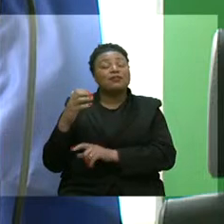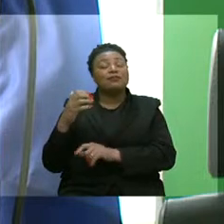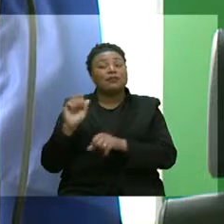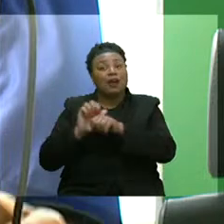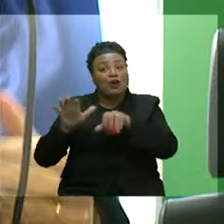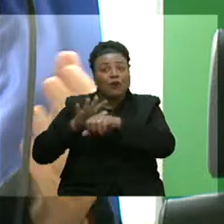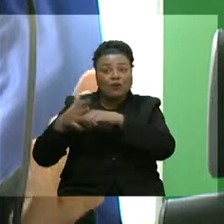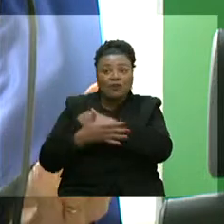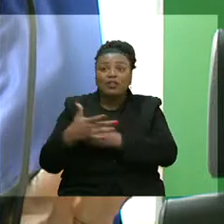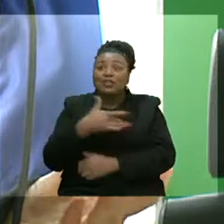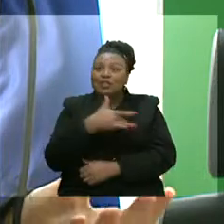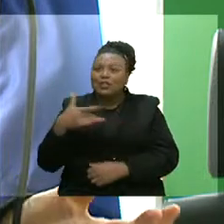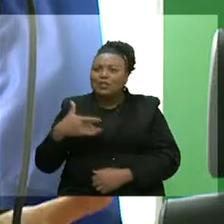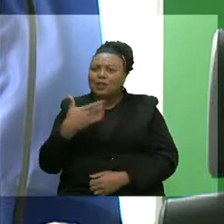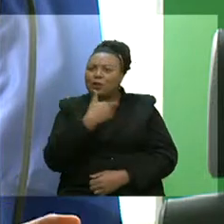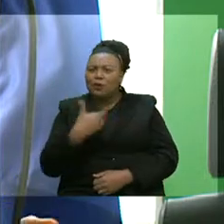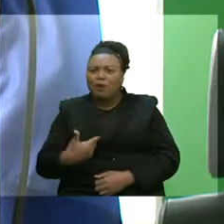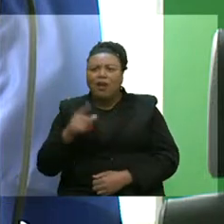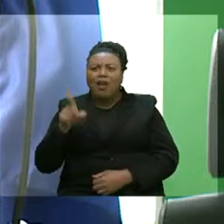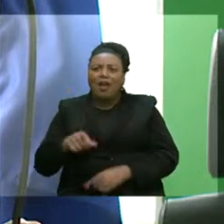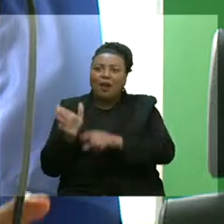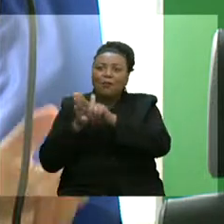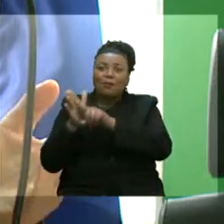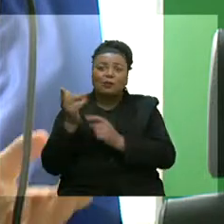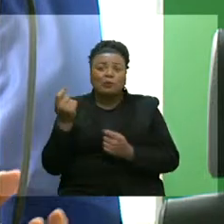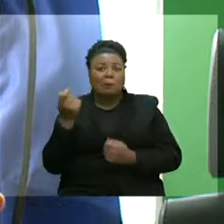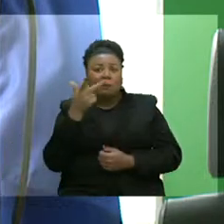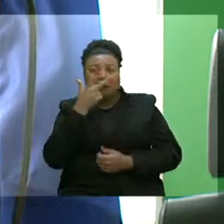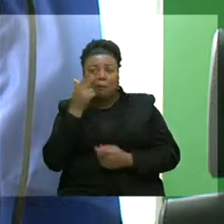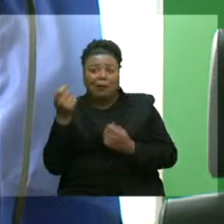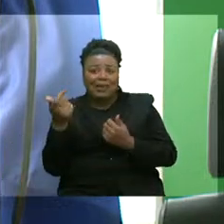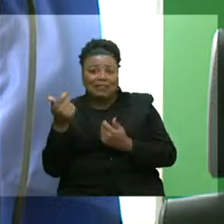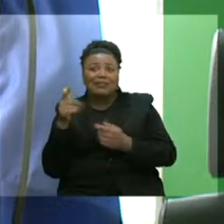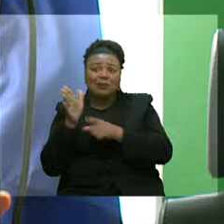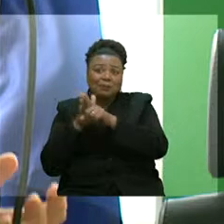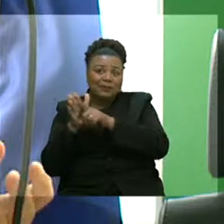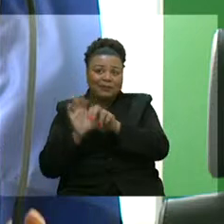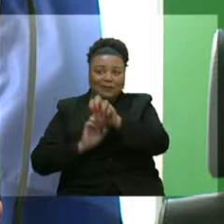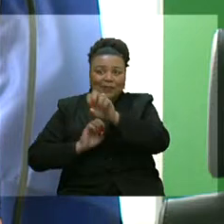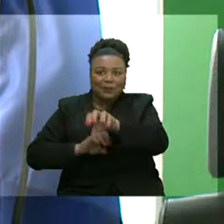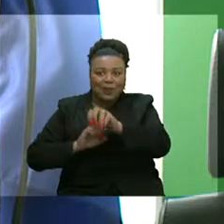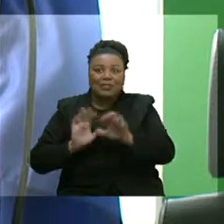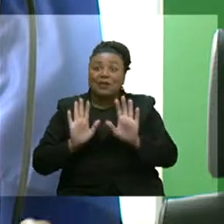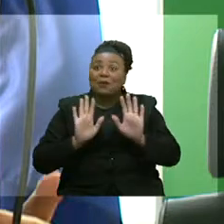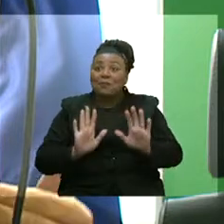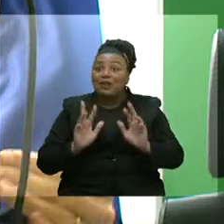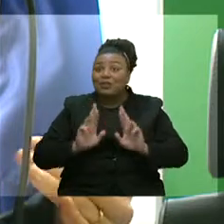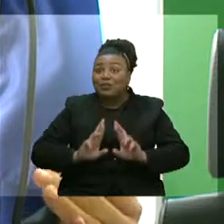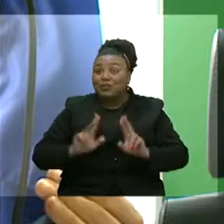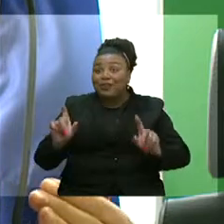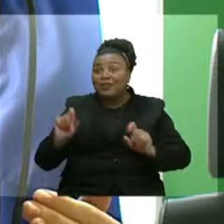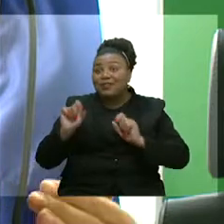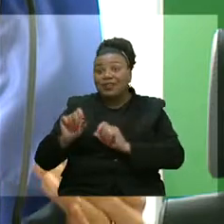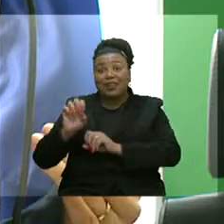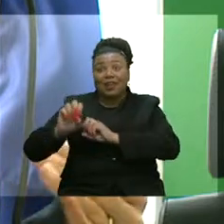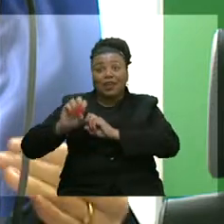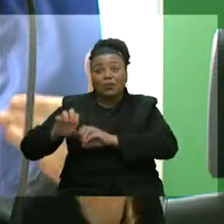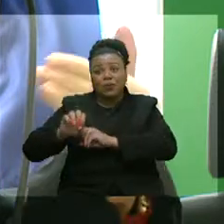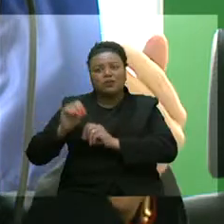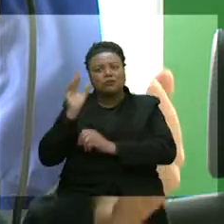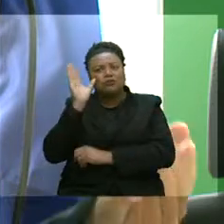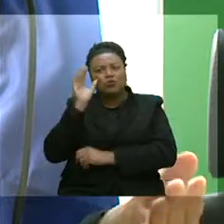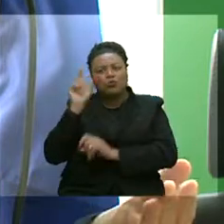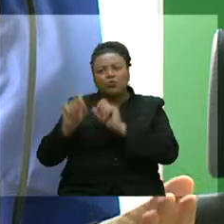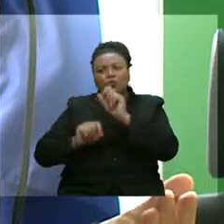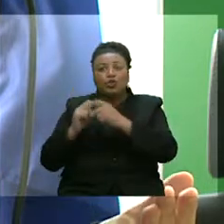pública. É uma pesquisa muito similar à pesquisa da educação. A diferença é que, na educação, nós